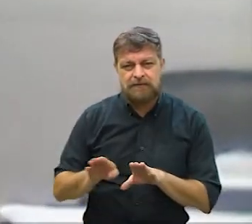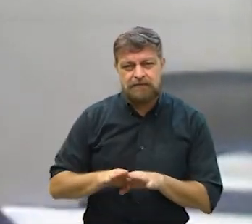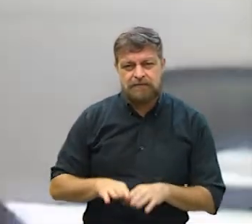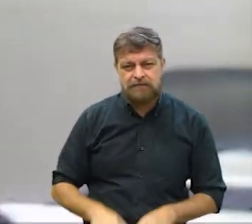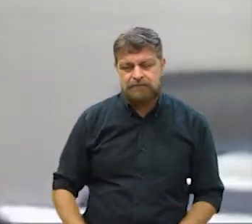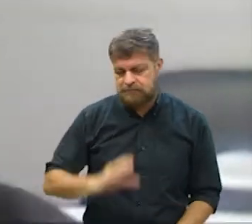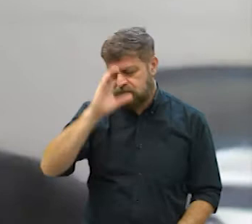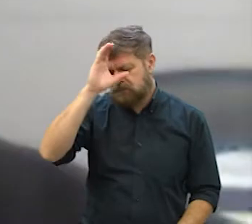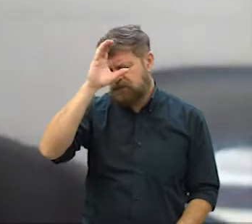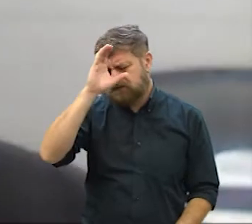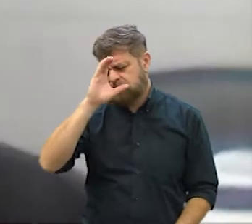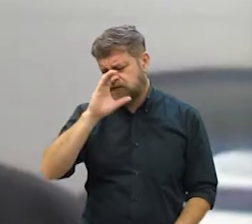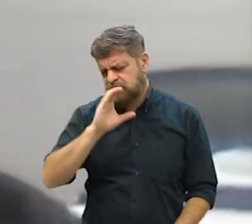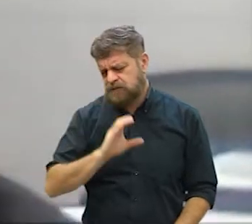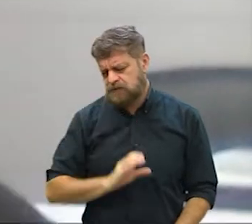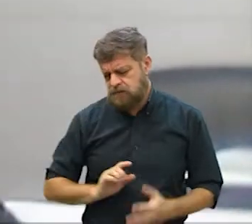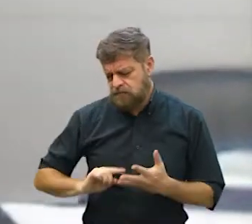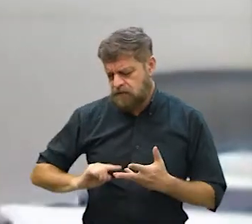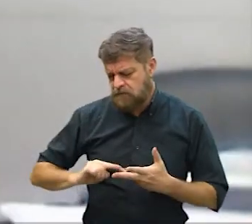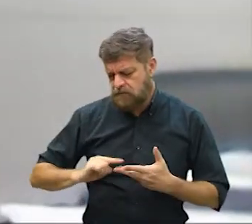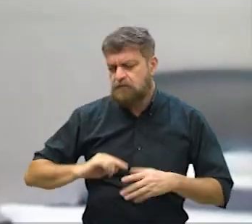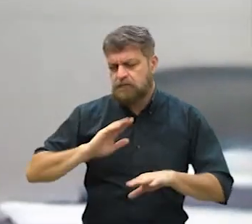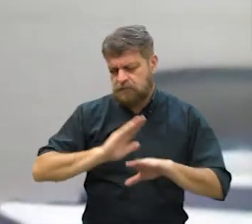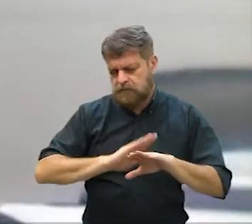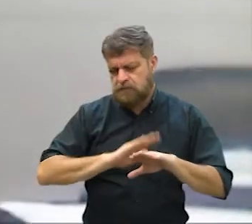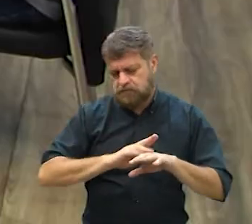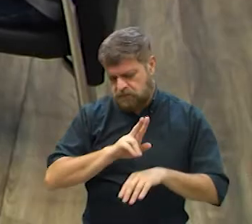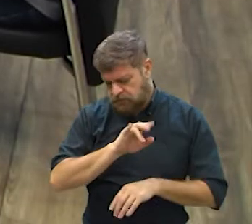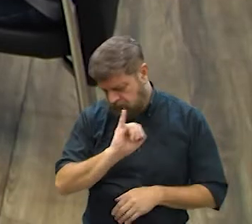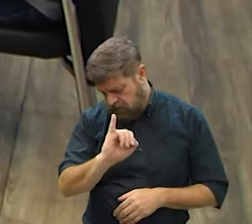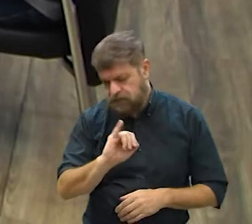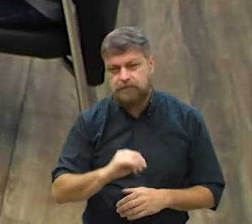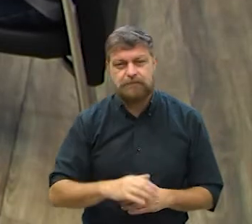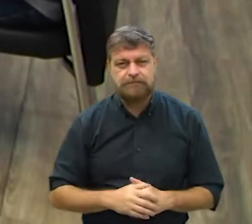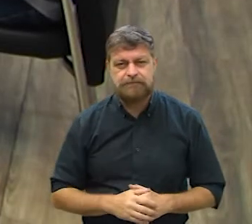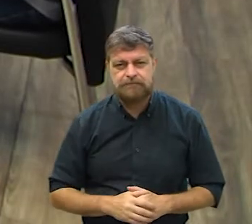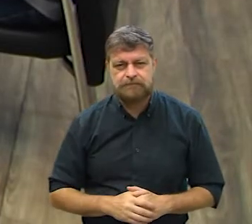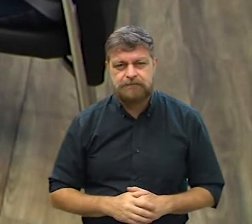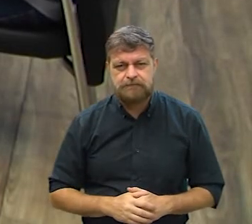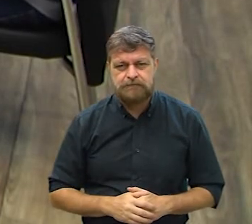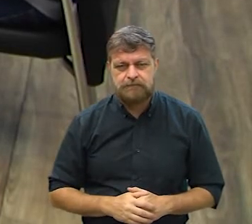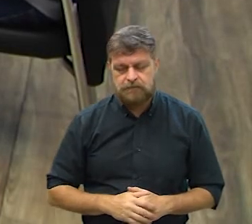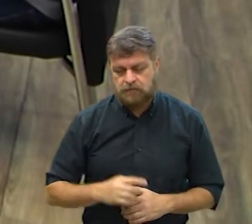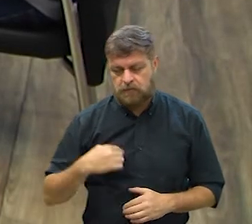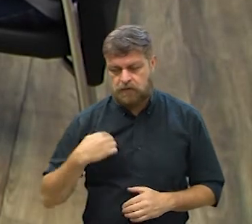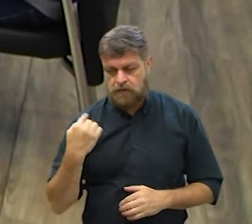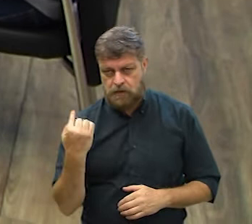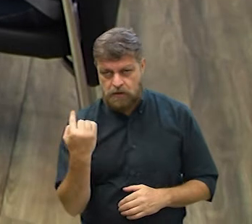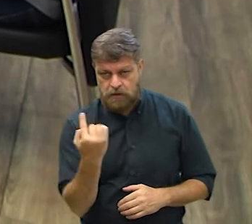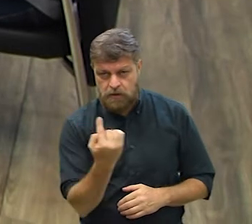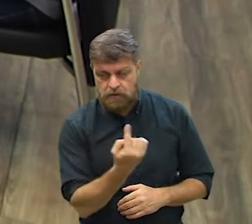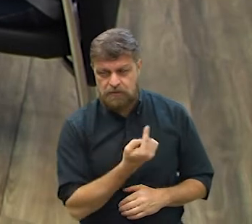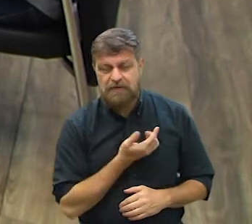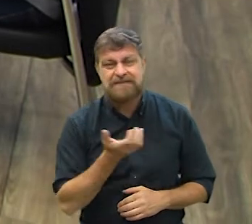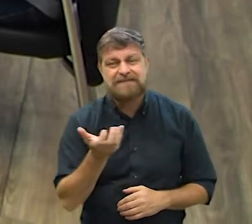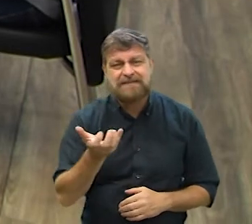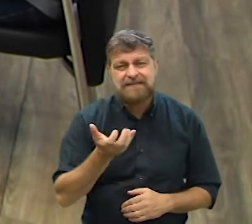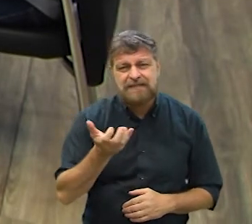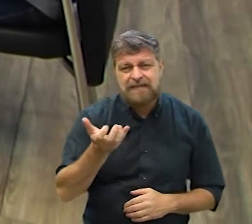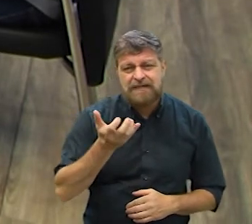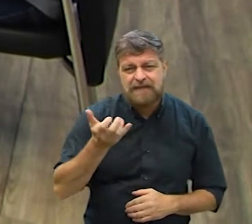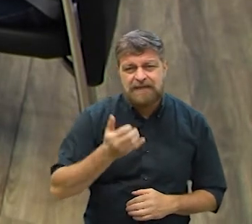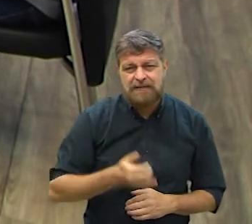é a cidadania, né? Tudo que é preciso ser feito vai ser feito, né? E é por isso que nós